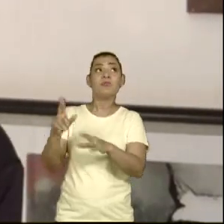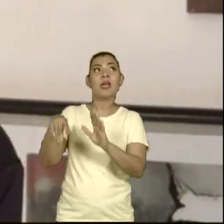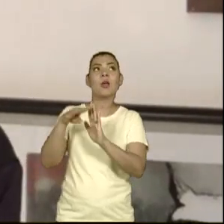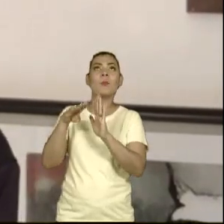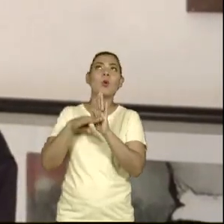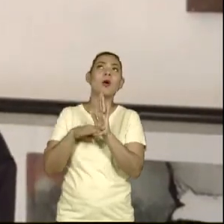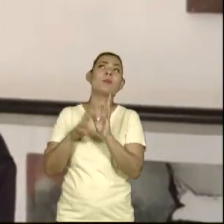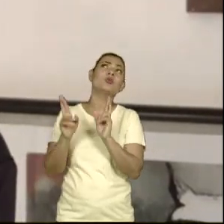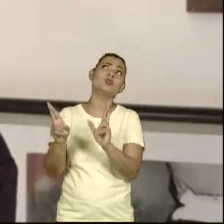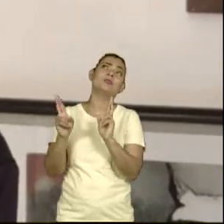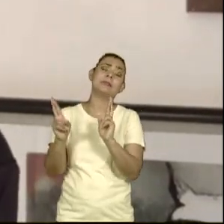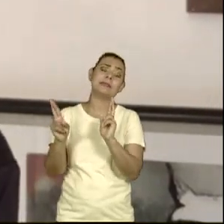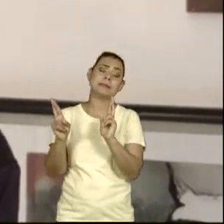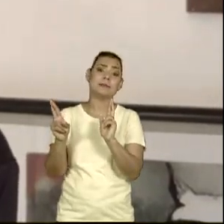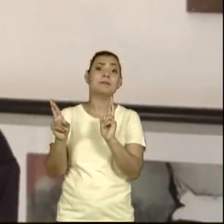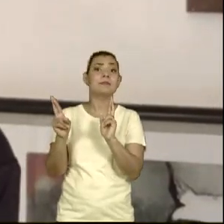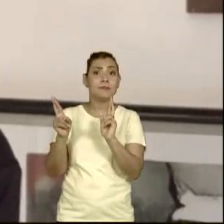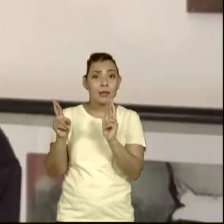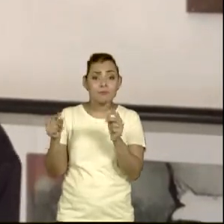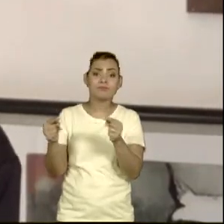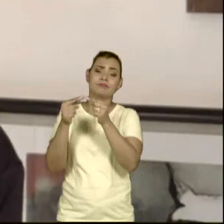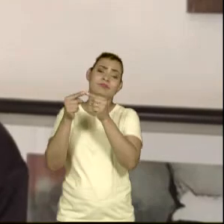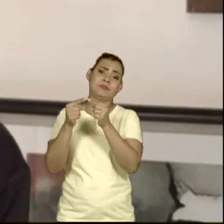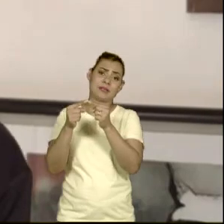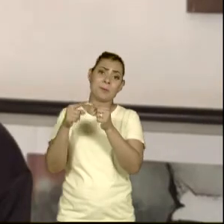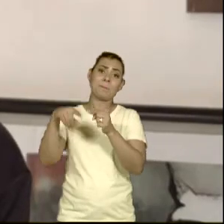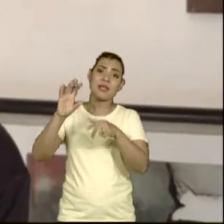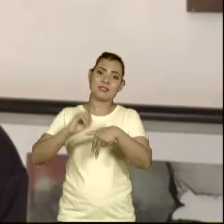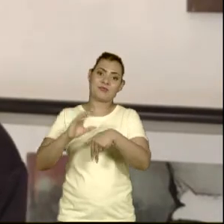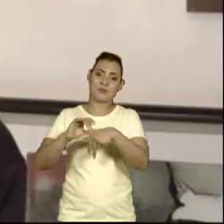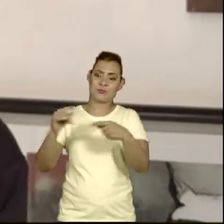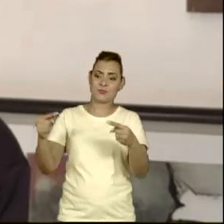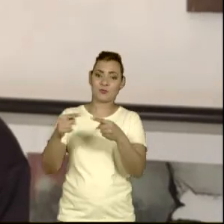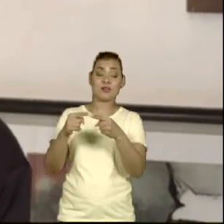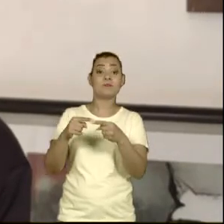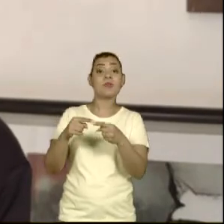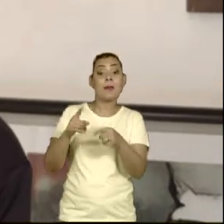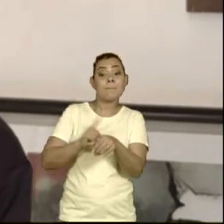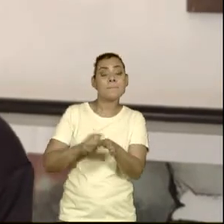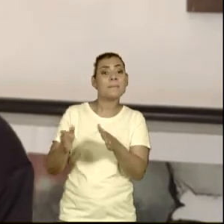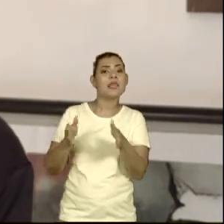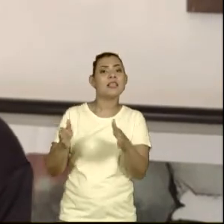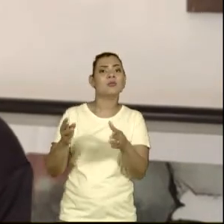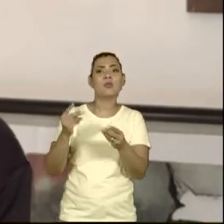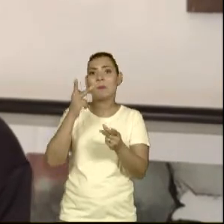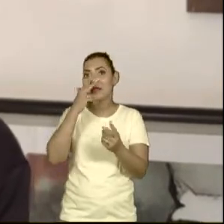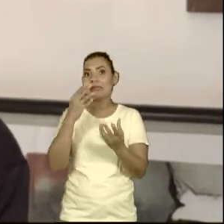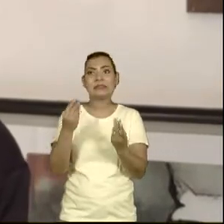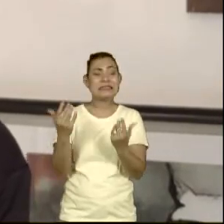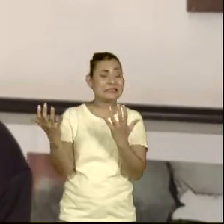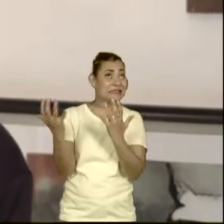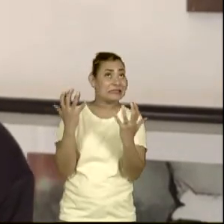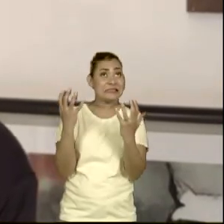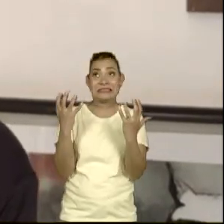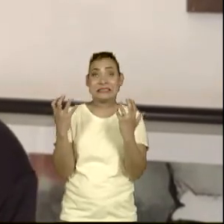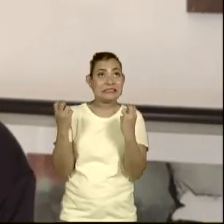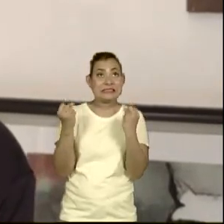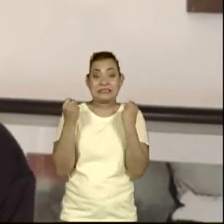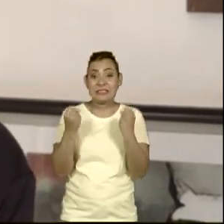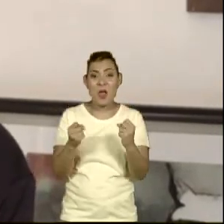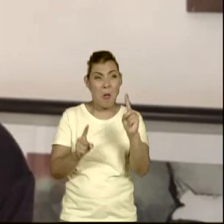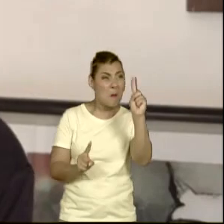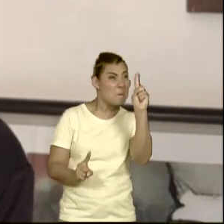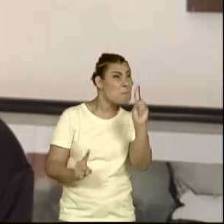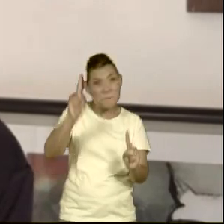muita esperança de que ele ficasse com muita cara ou mais cara da TV Cultura chega um determinado momento que a pressão é muito grande de